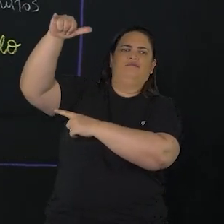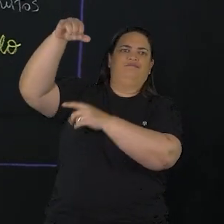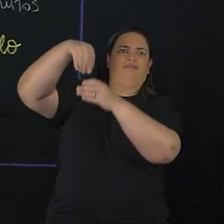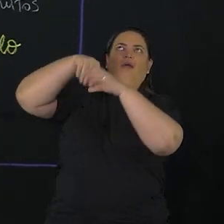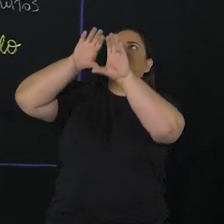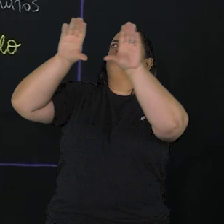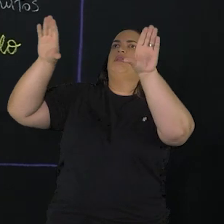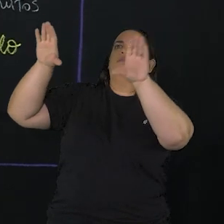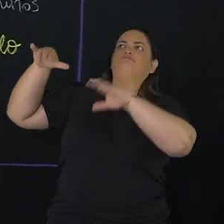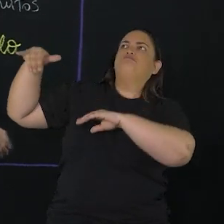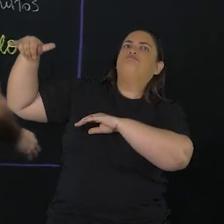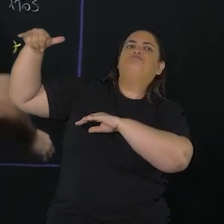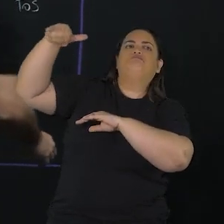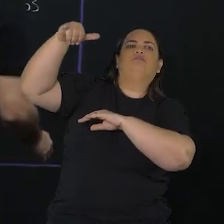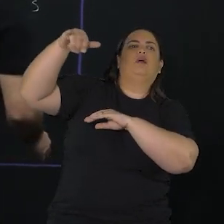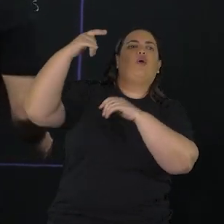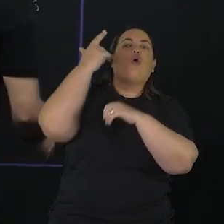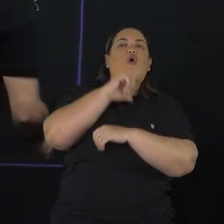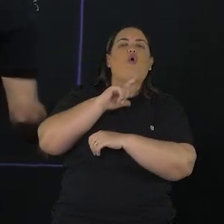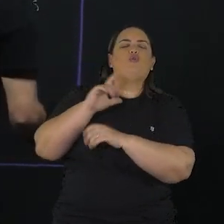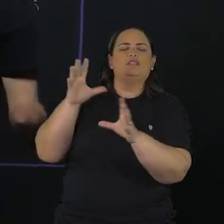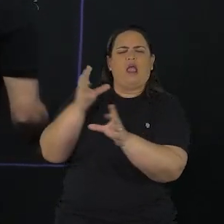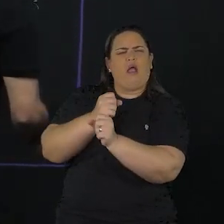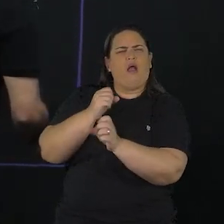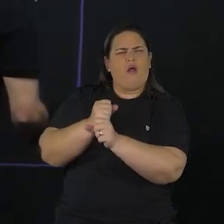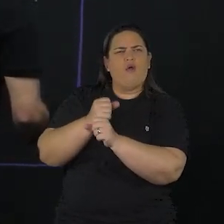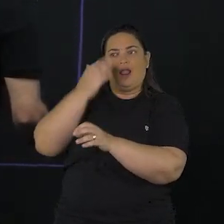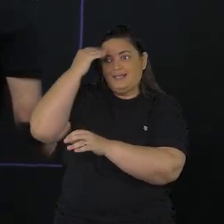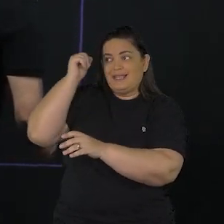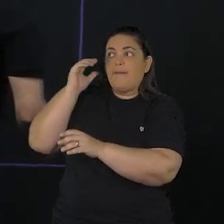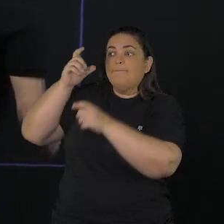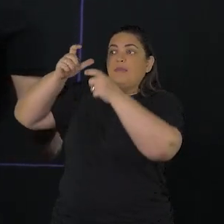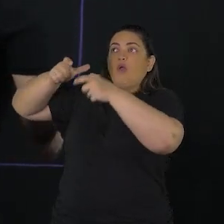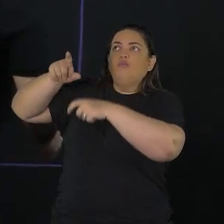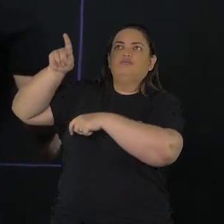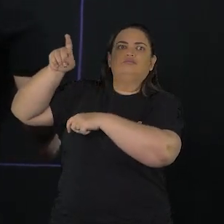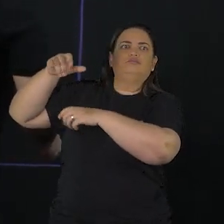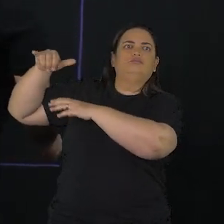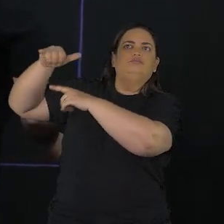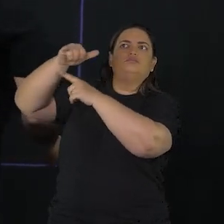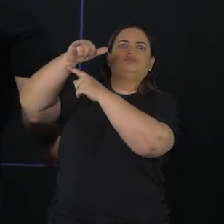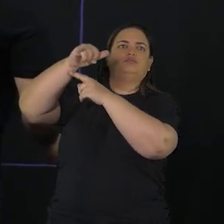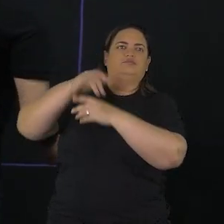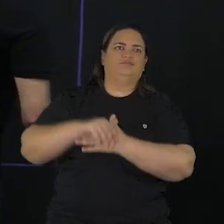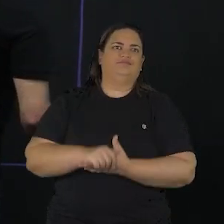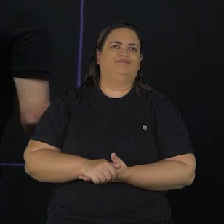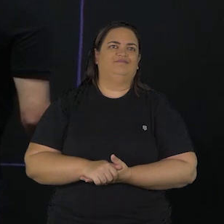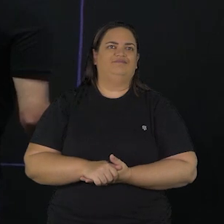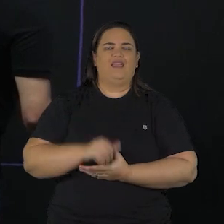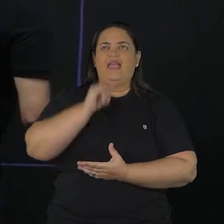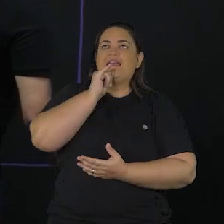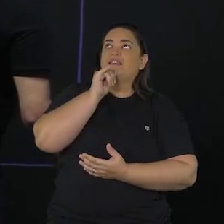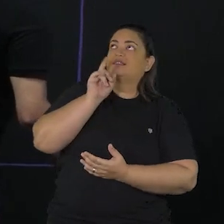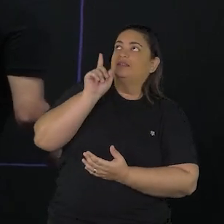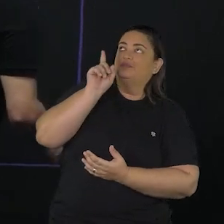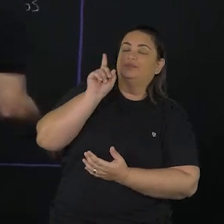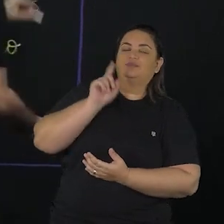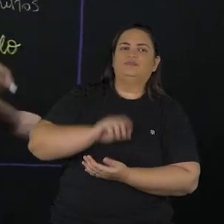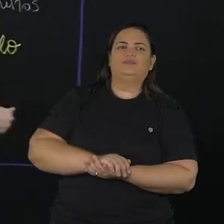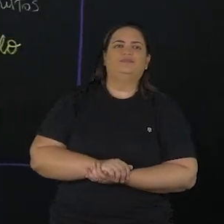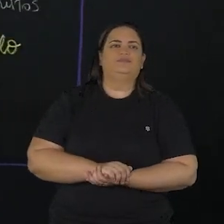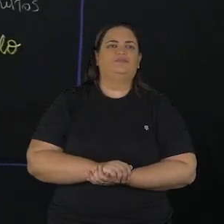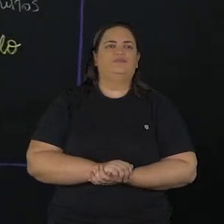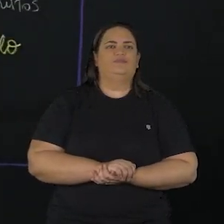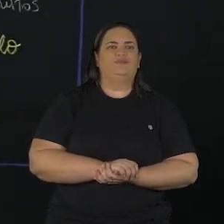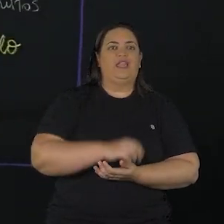Brasil, tá bom? Então, por exemplo, eu tenho aqui, olha, 32 graus, 17 minutos e